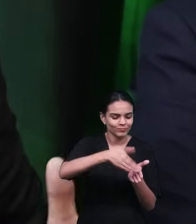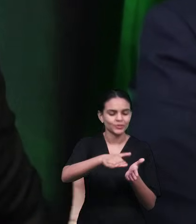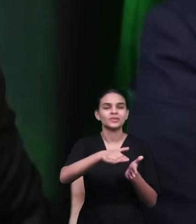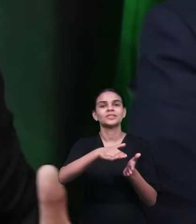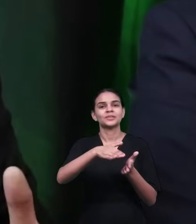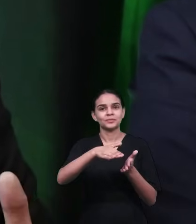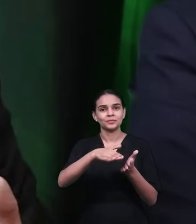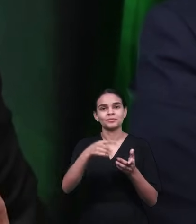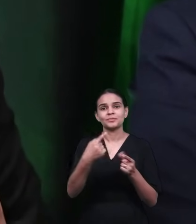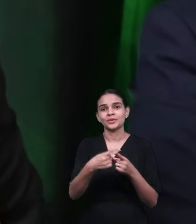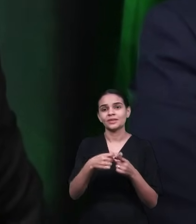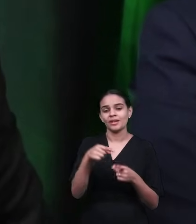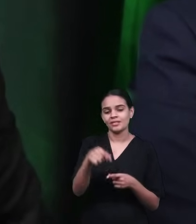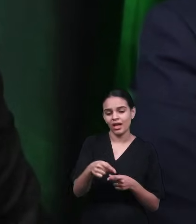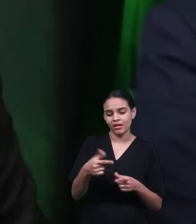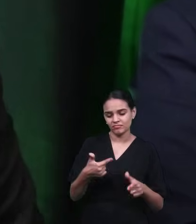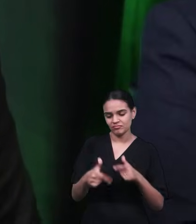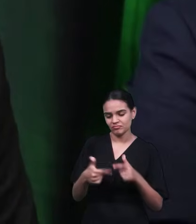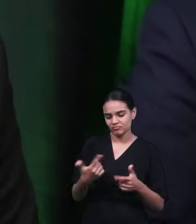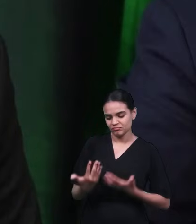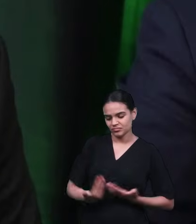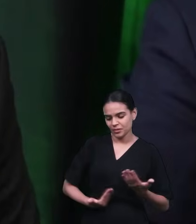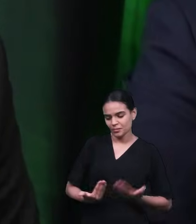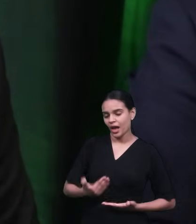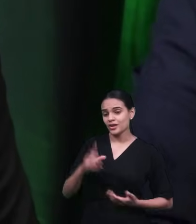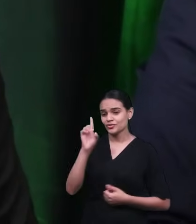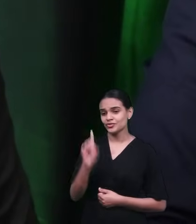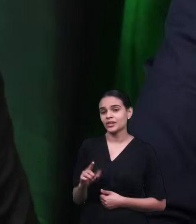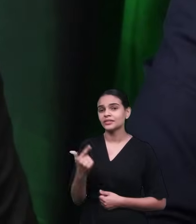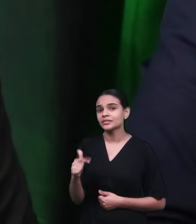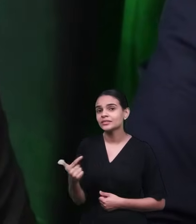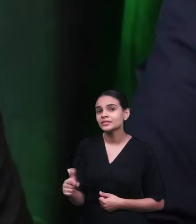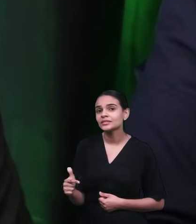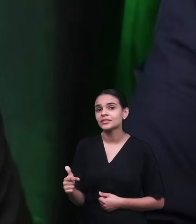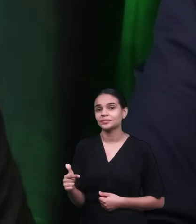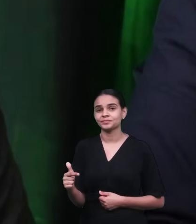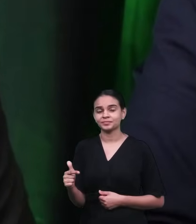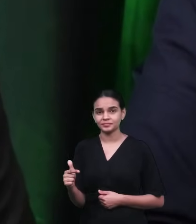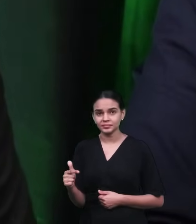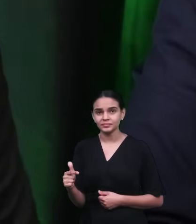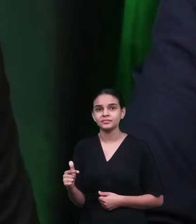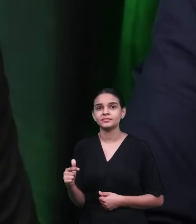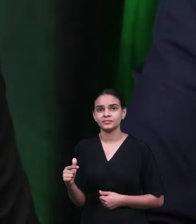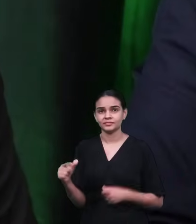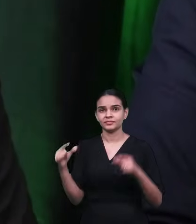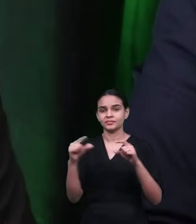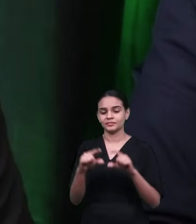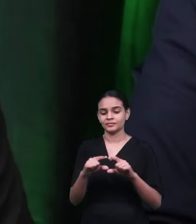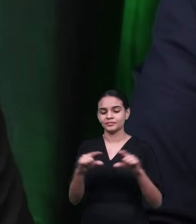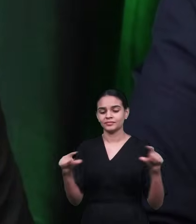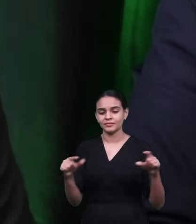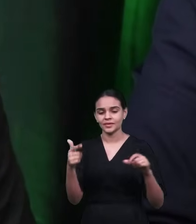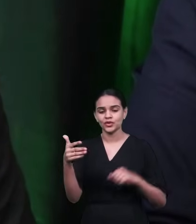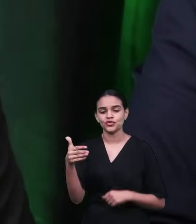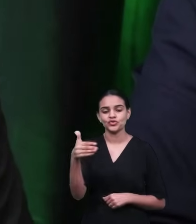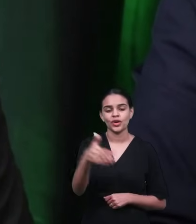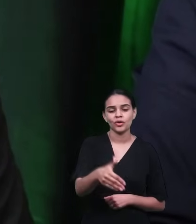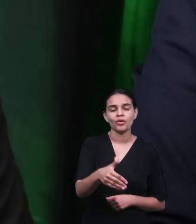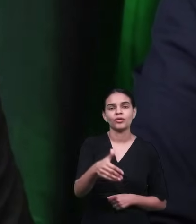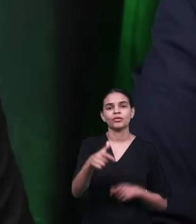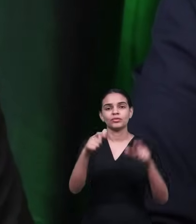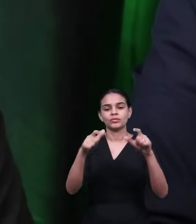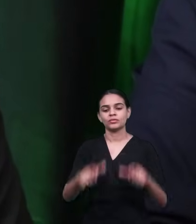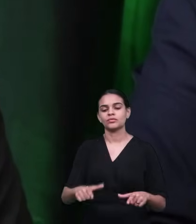criada, uma serva. Mas quando ela sai, essa expressão dela no poço, e